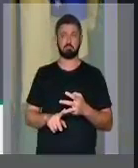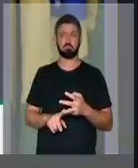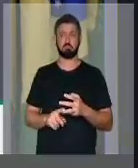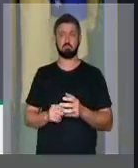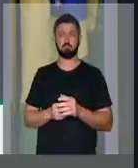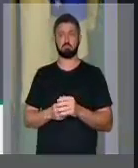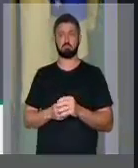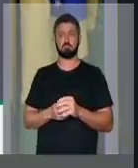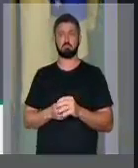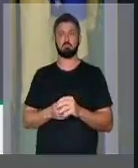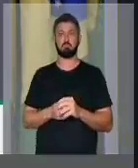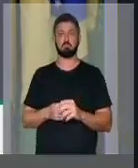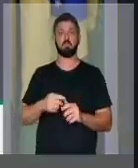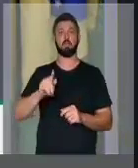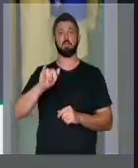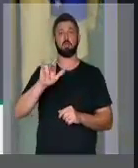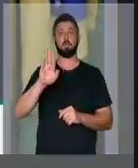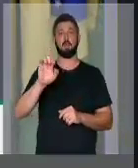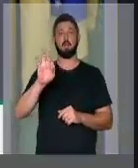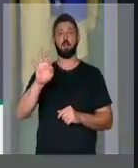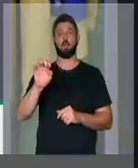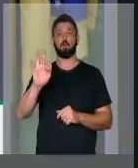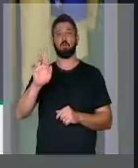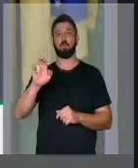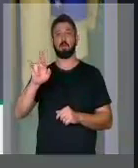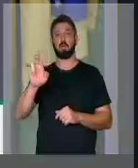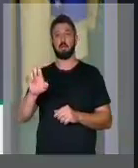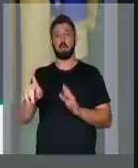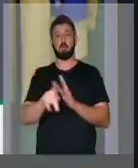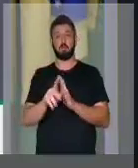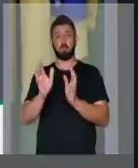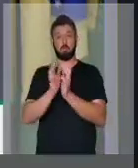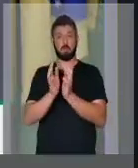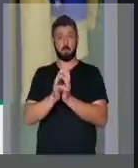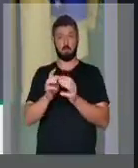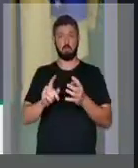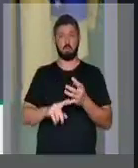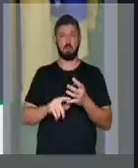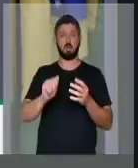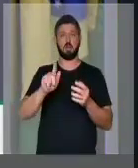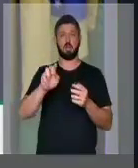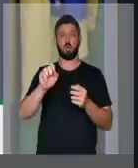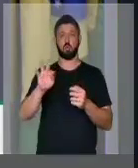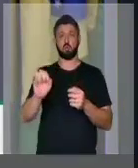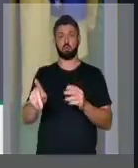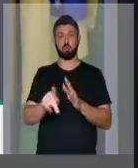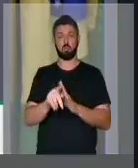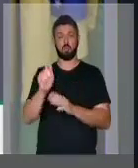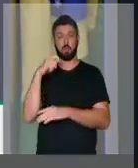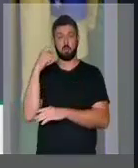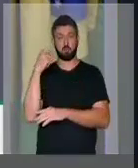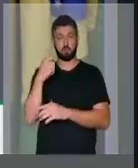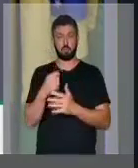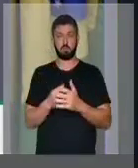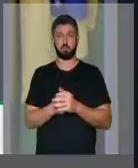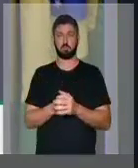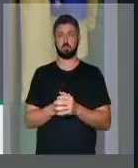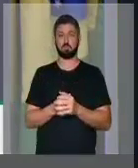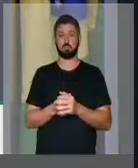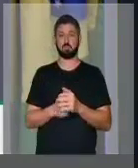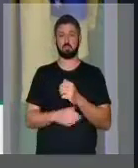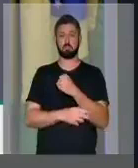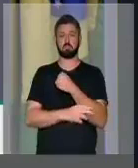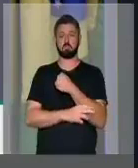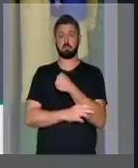ainda o grande Gilberto Freire, em Pernambuco, Augusto Mello, no Rio Grande do Sul. O próprio Adel